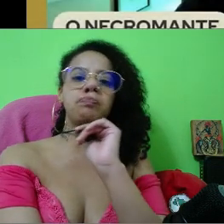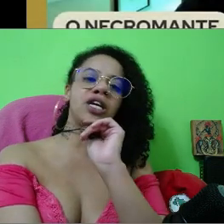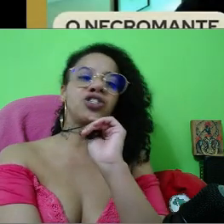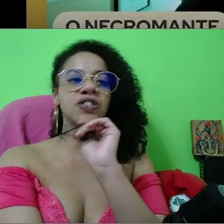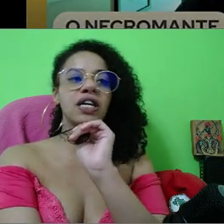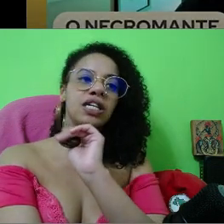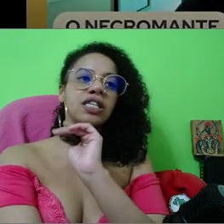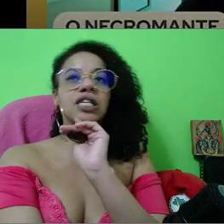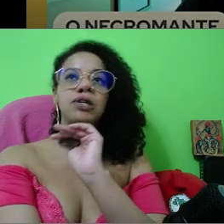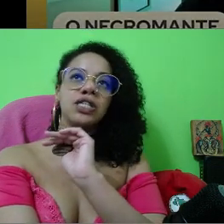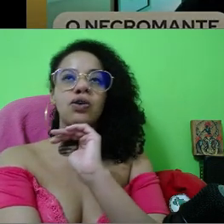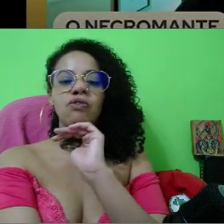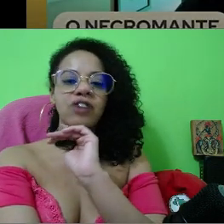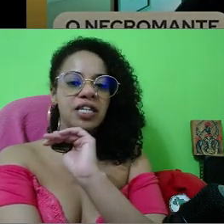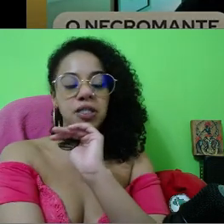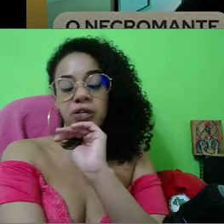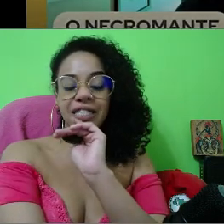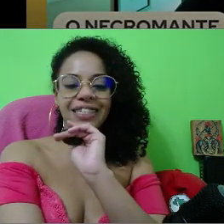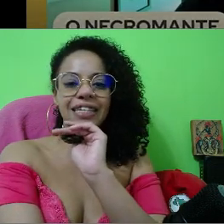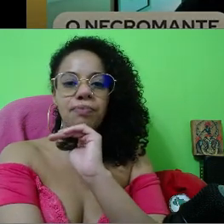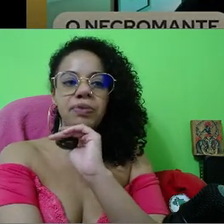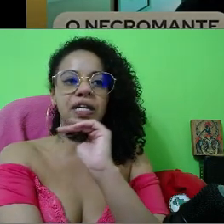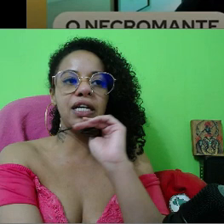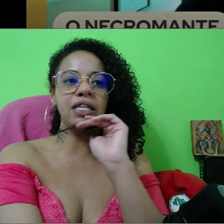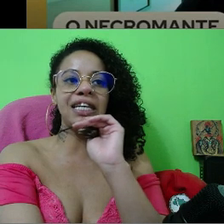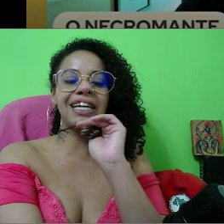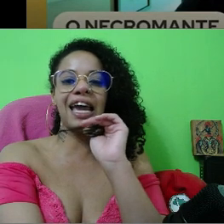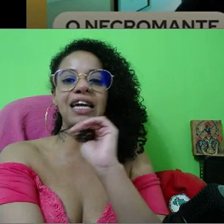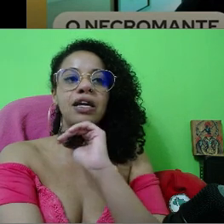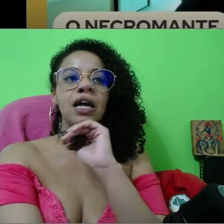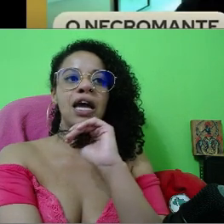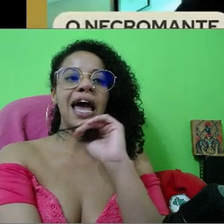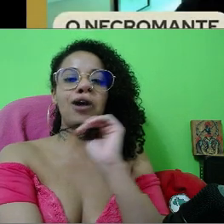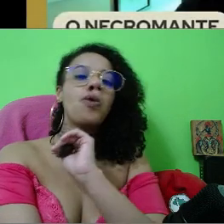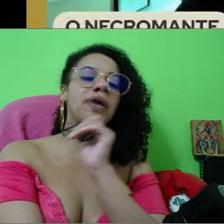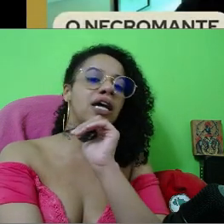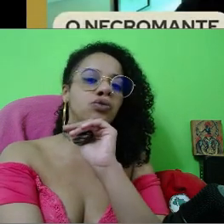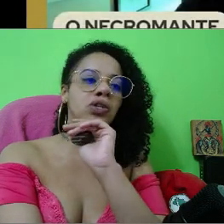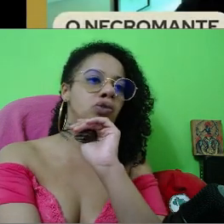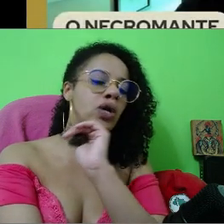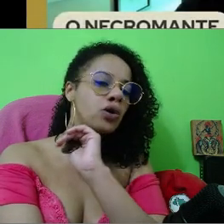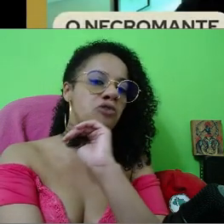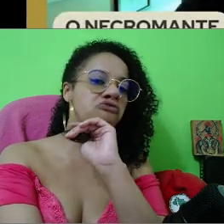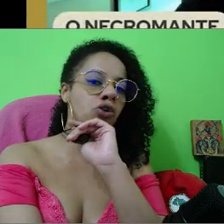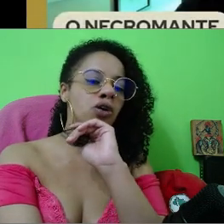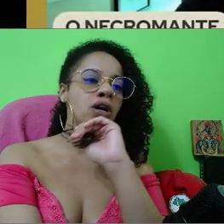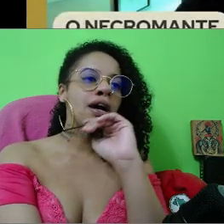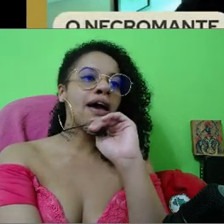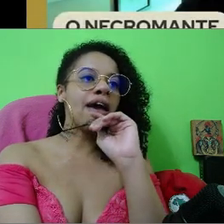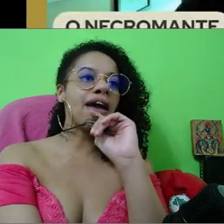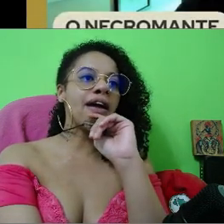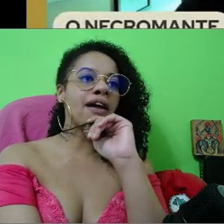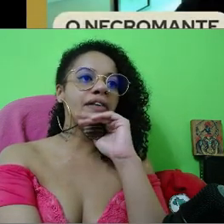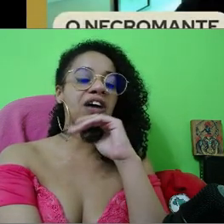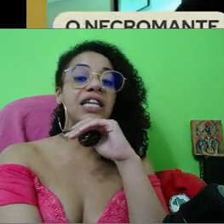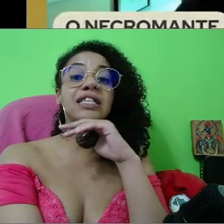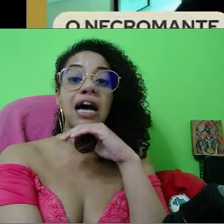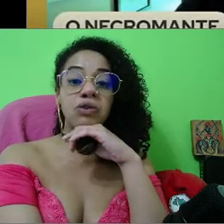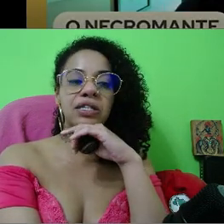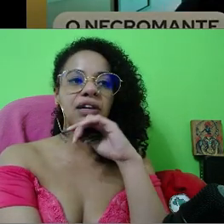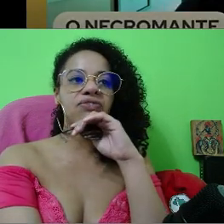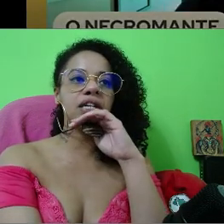ai Deixa eu pôr os prints aqui das minhas conversas porque você sabe né ninguém é cobrado isso e eu não vou